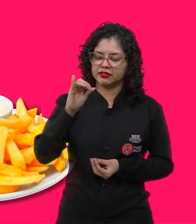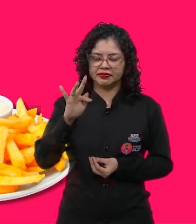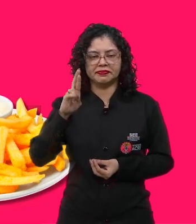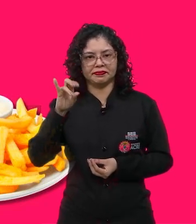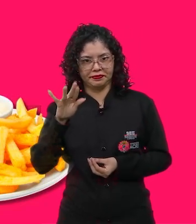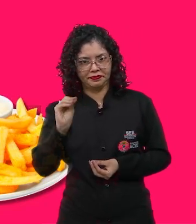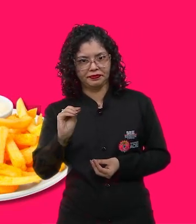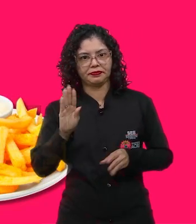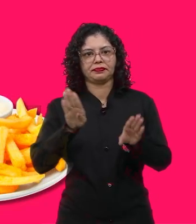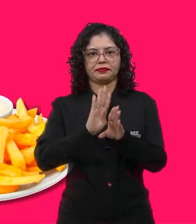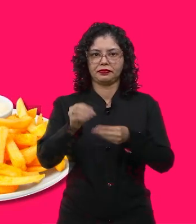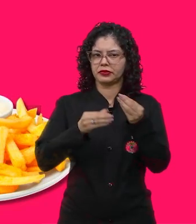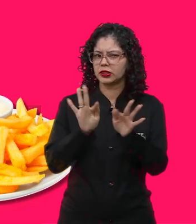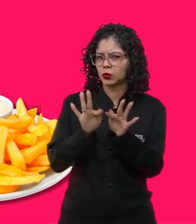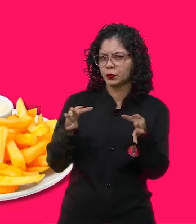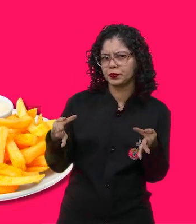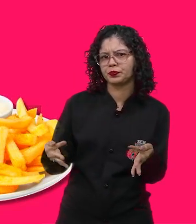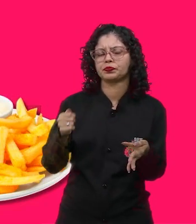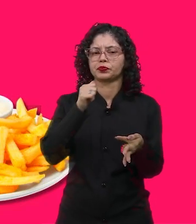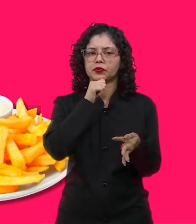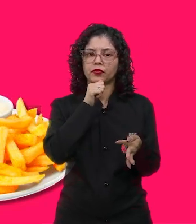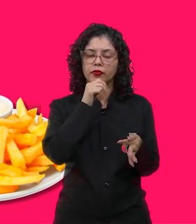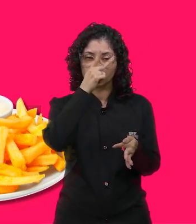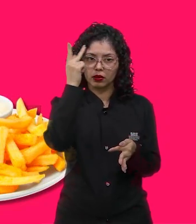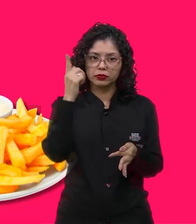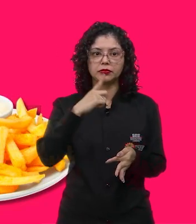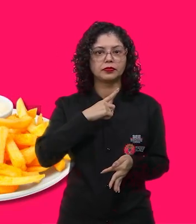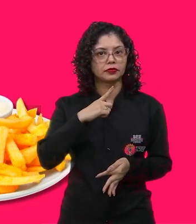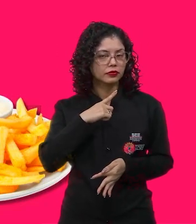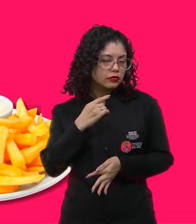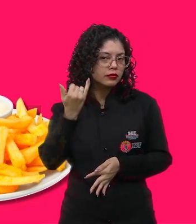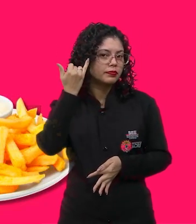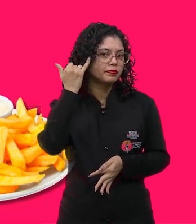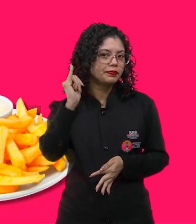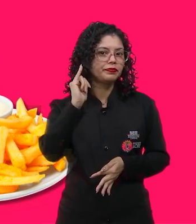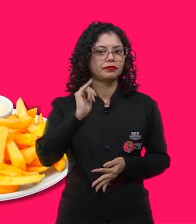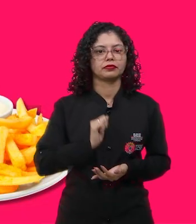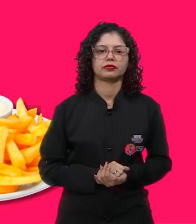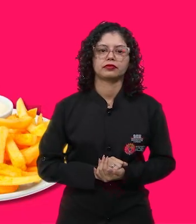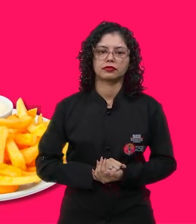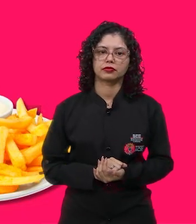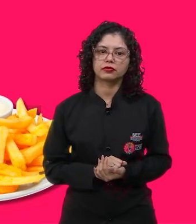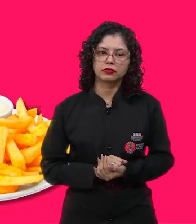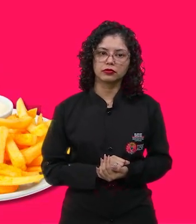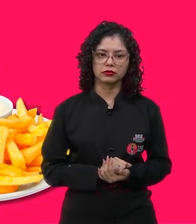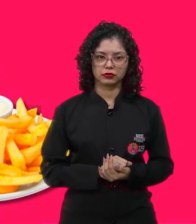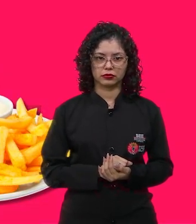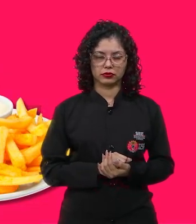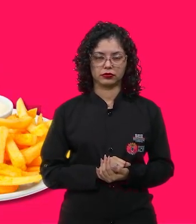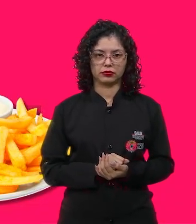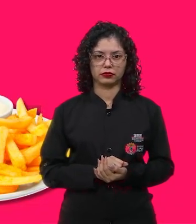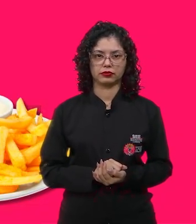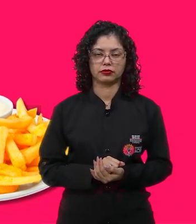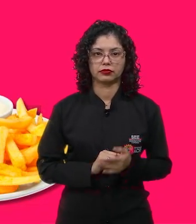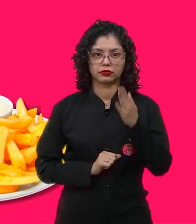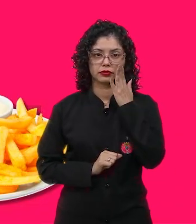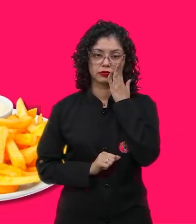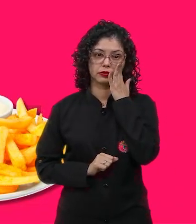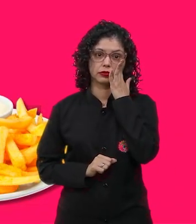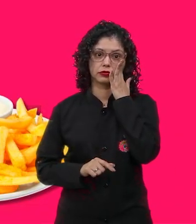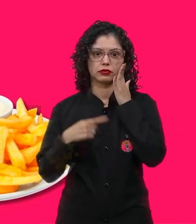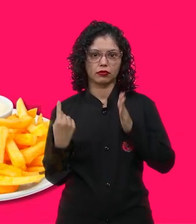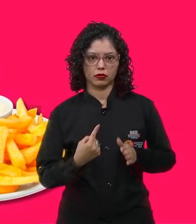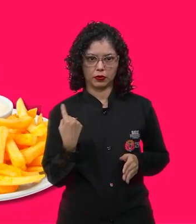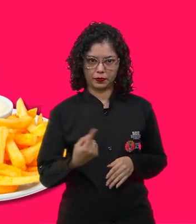processo relativamente simples, né? E a pessoa que teve essa ideia foi um gênio, né? Então, aqui, ó, a gente vai ter o